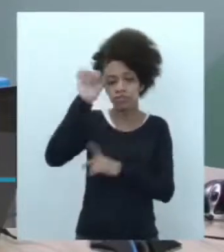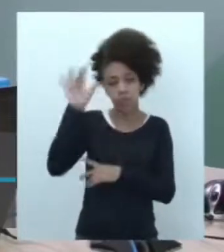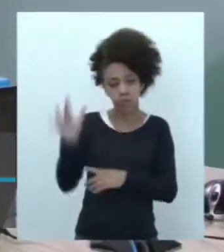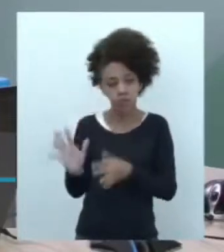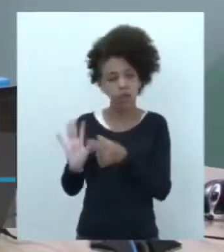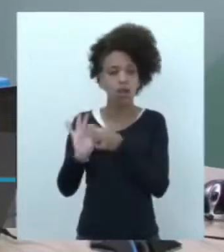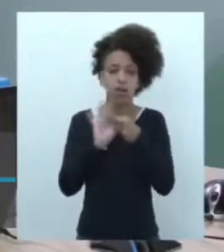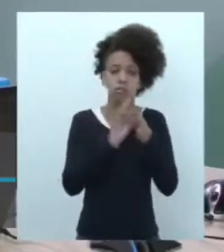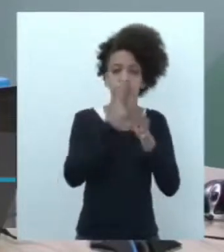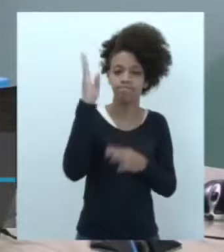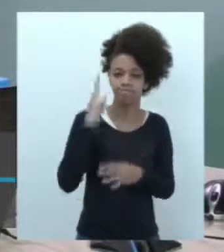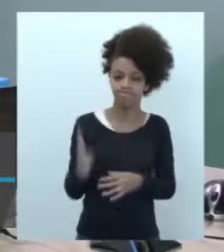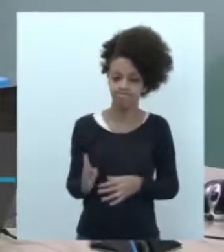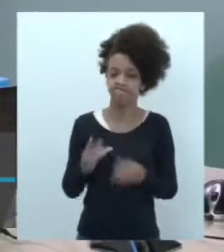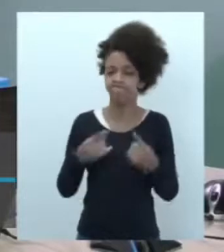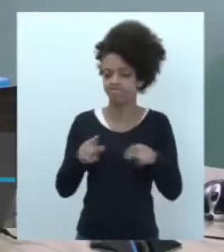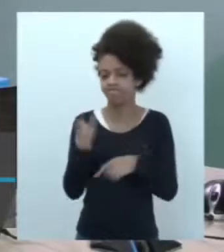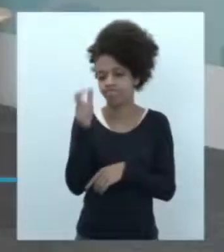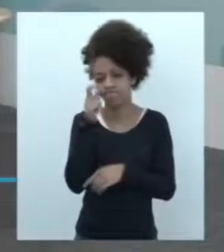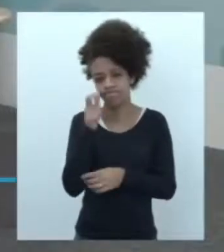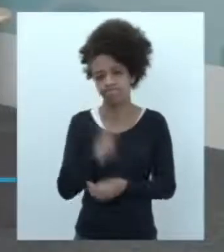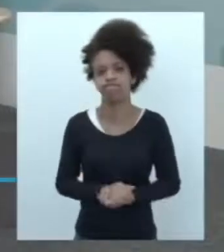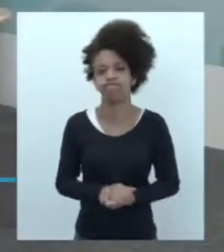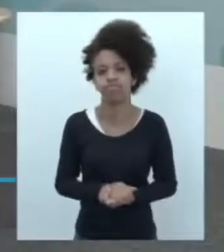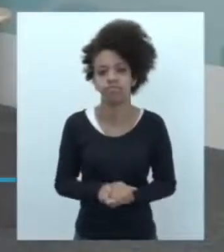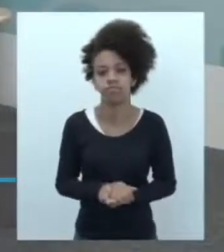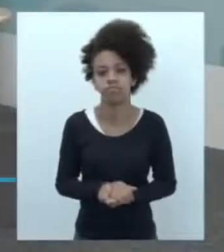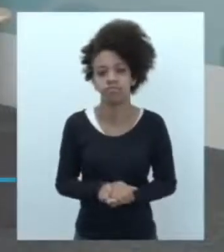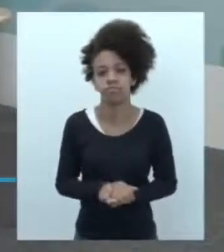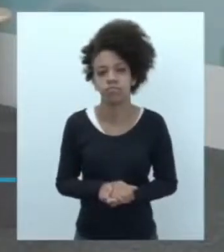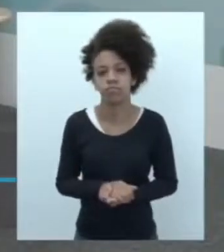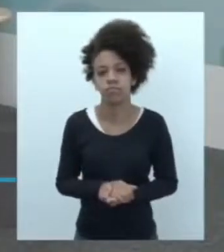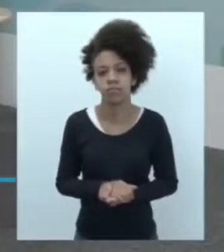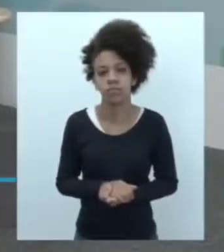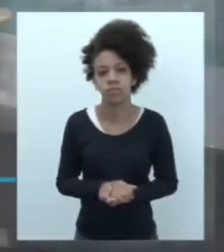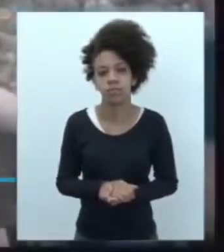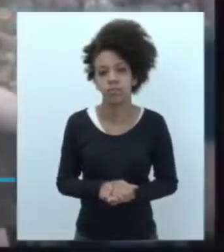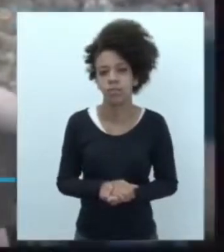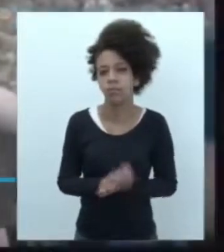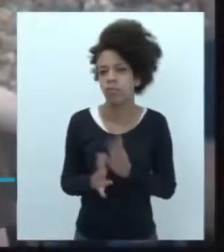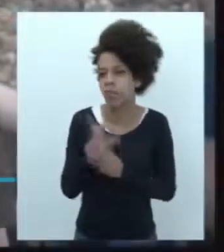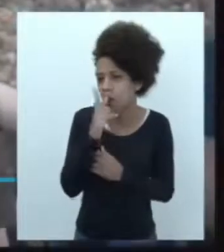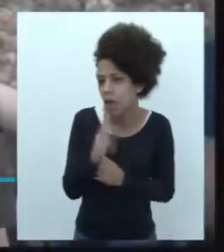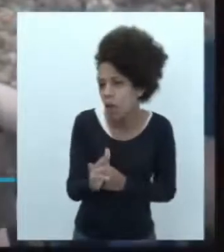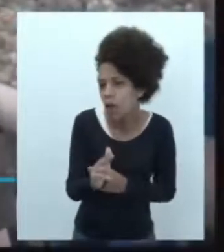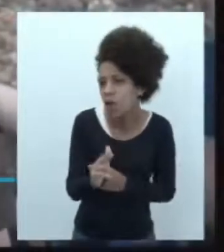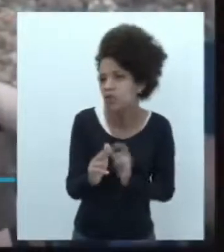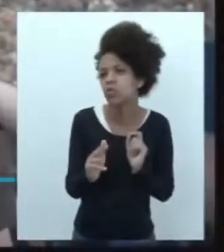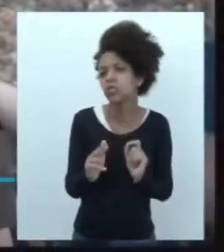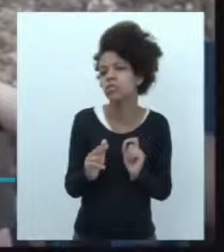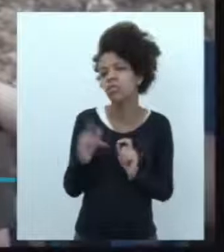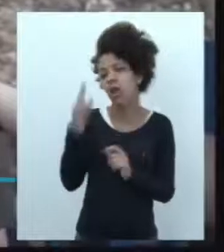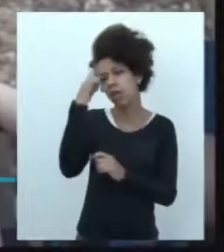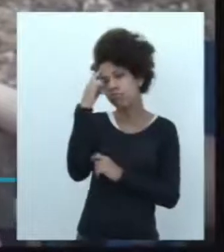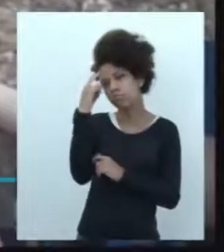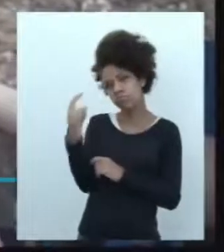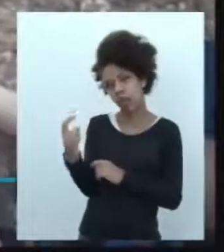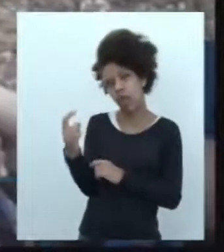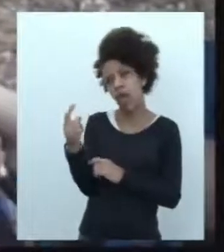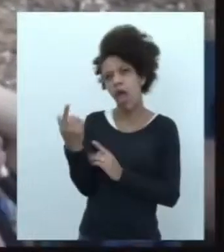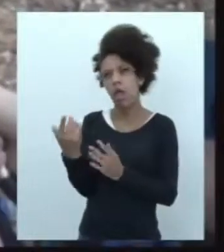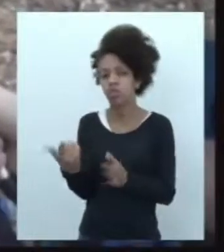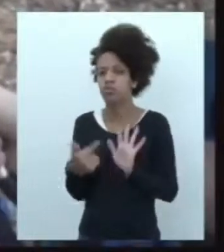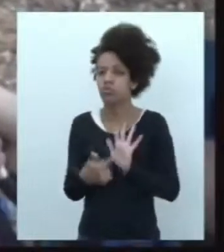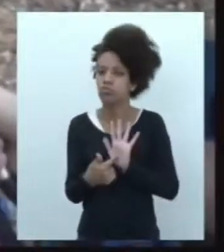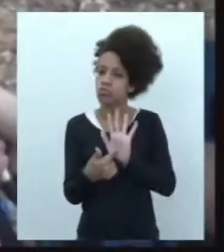com a música brasileira. Acompanhem conosco. Eu acho que aquela ideia de se